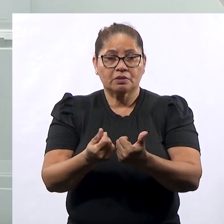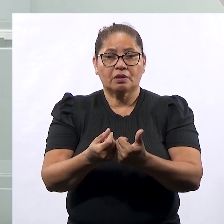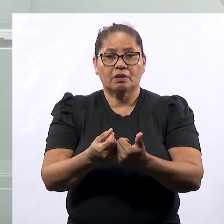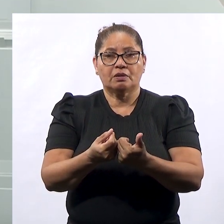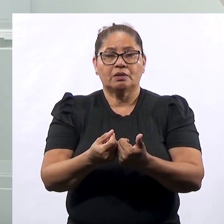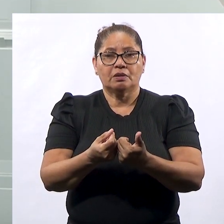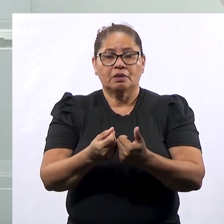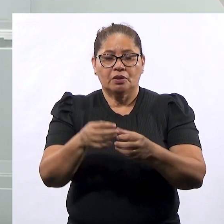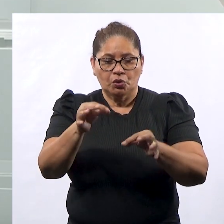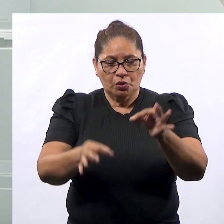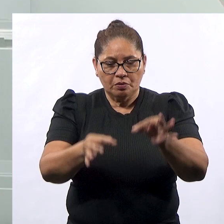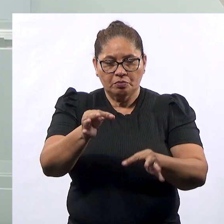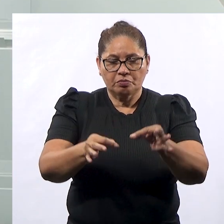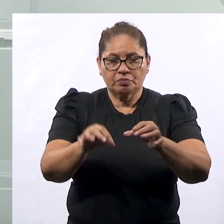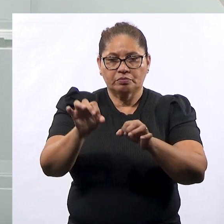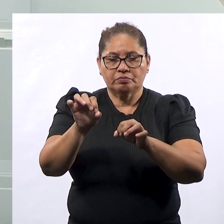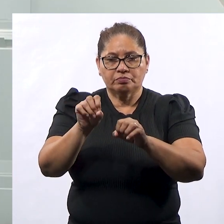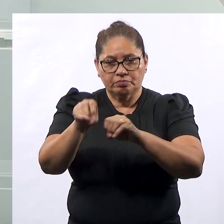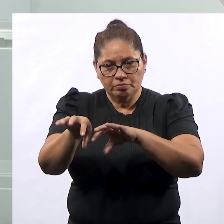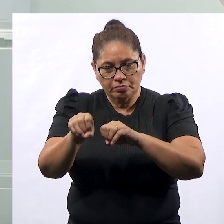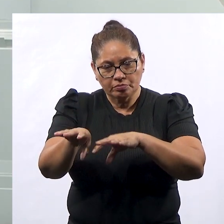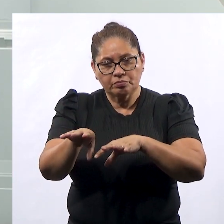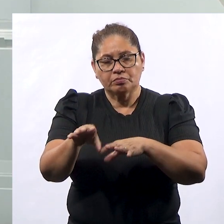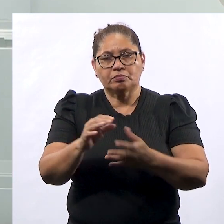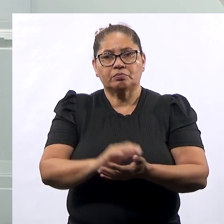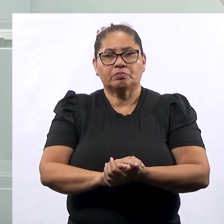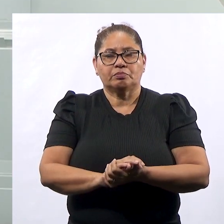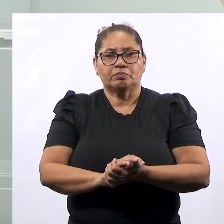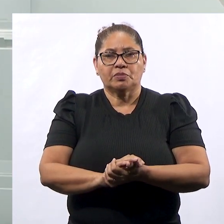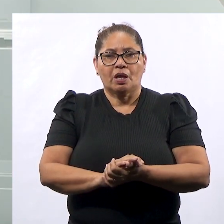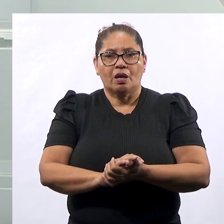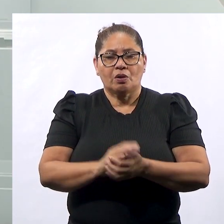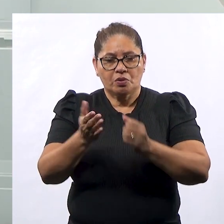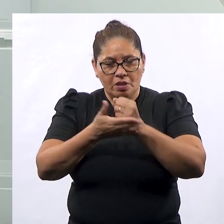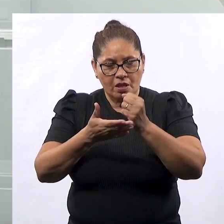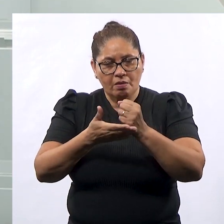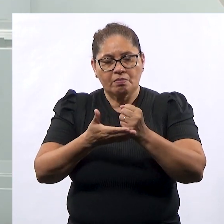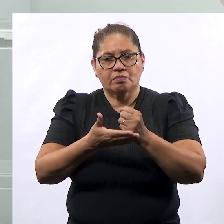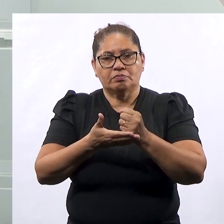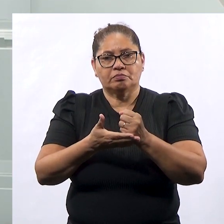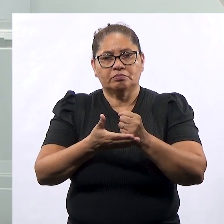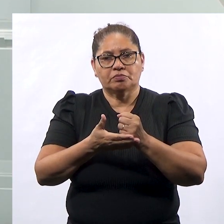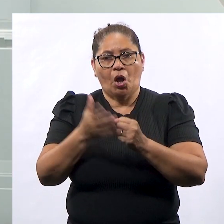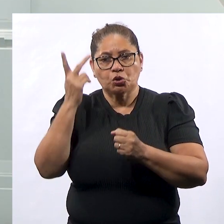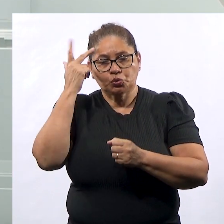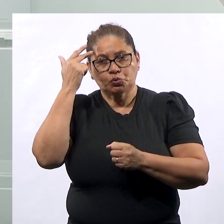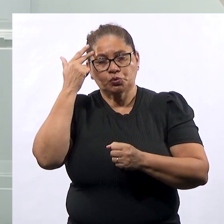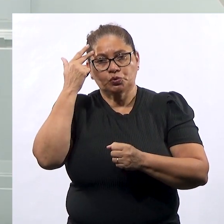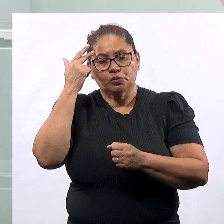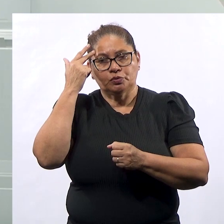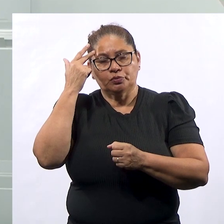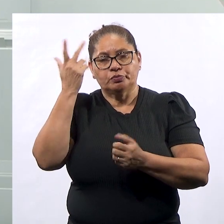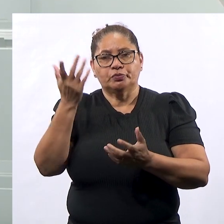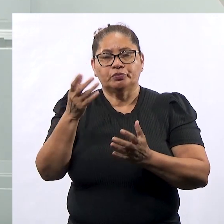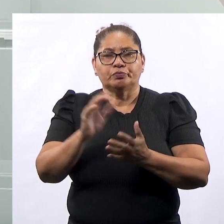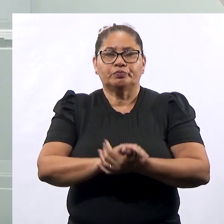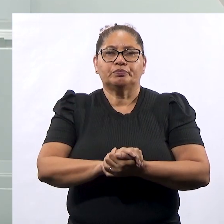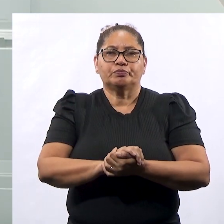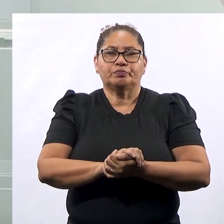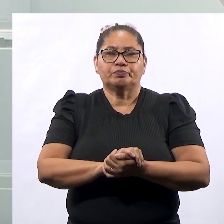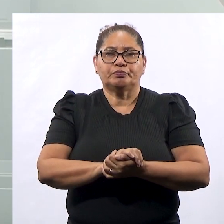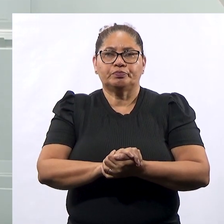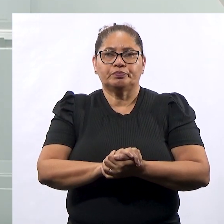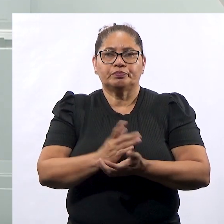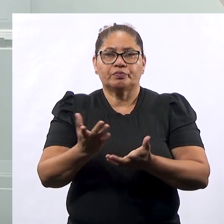habilidades definidas no seu plano de ensino enquanto professor ou na Base Nacional Comum Curricular são os critérios e são